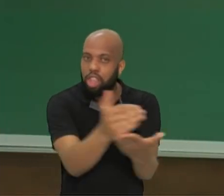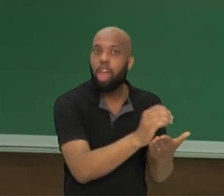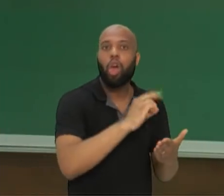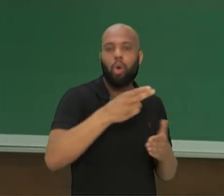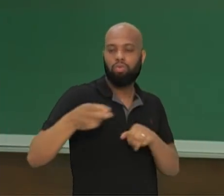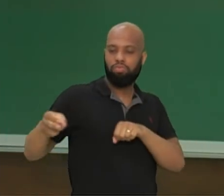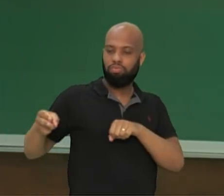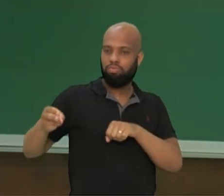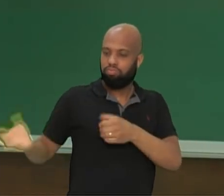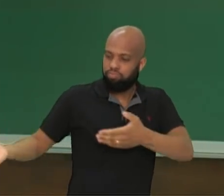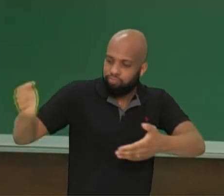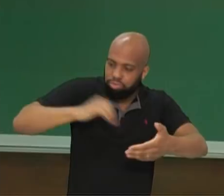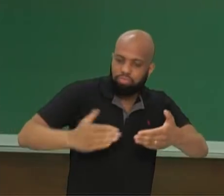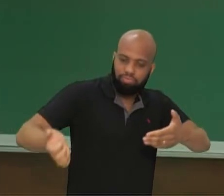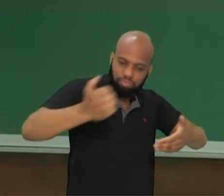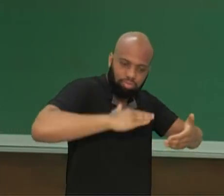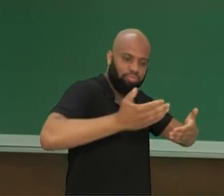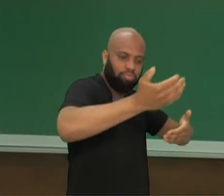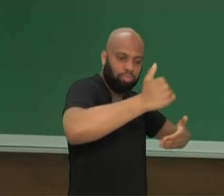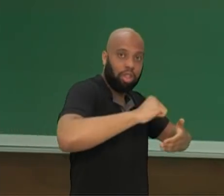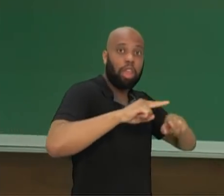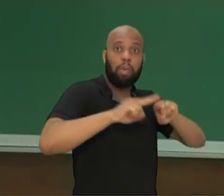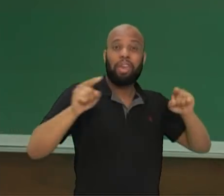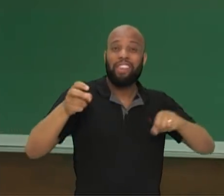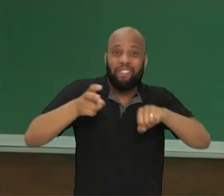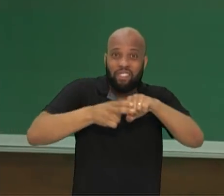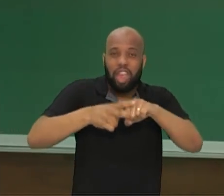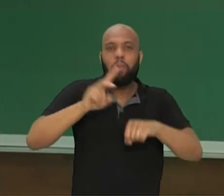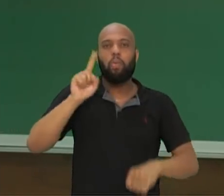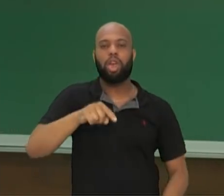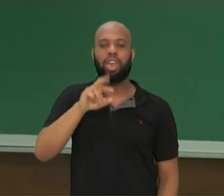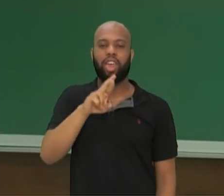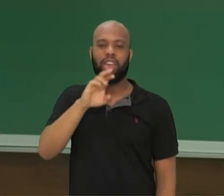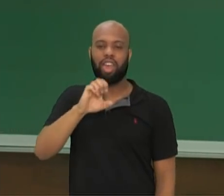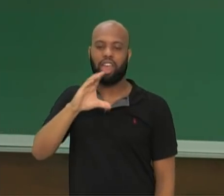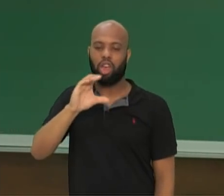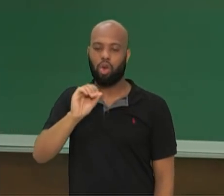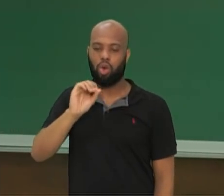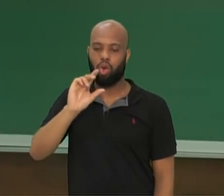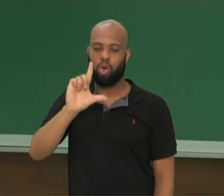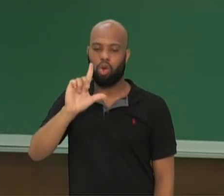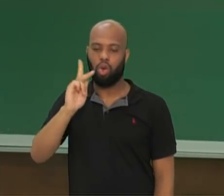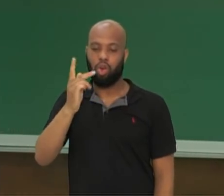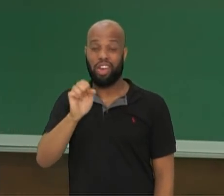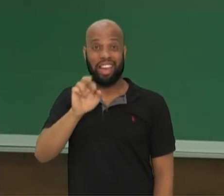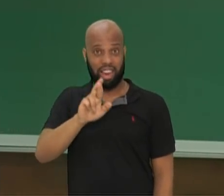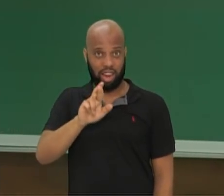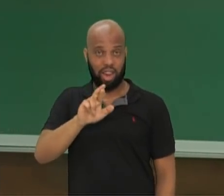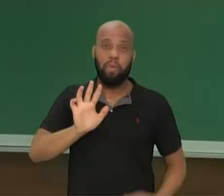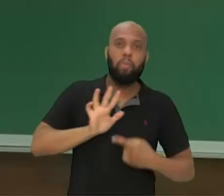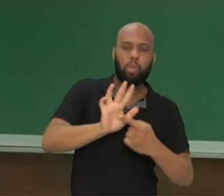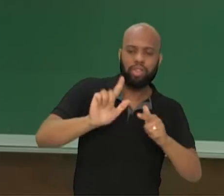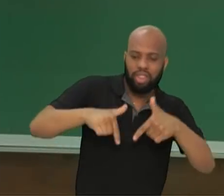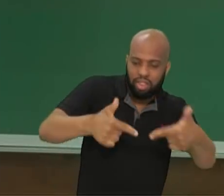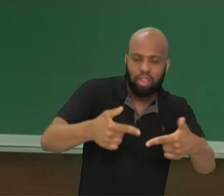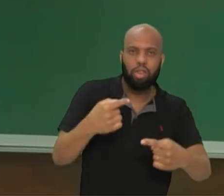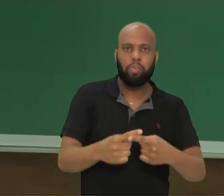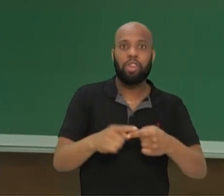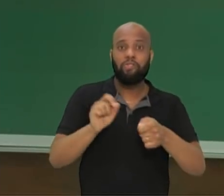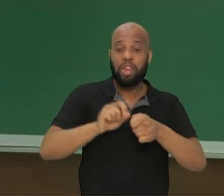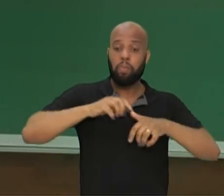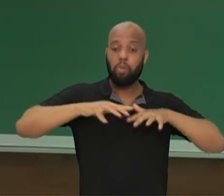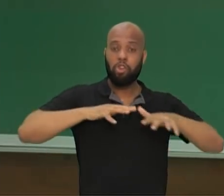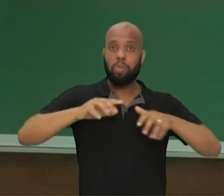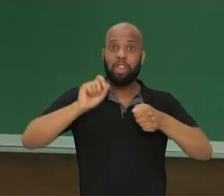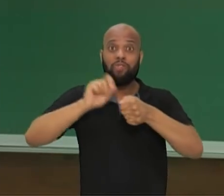recolhe, na verdade, ele está flexionado, seria do verbo recolher, correto? E indica uma ação, né? Tá